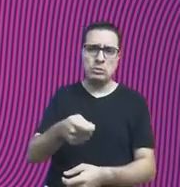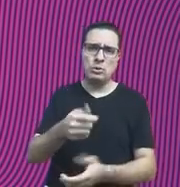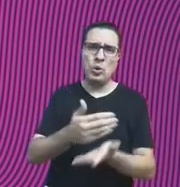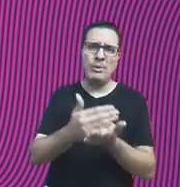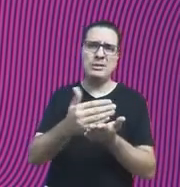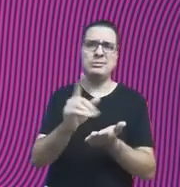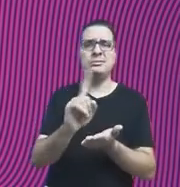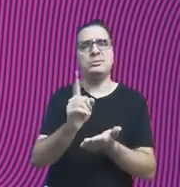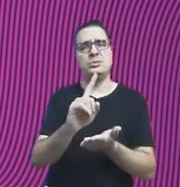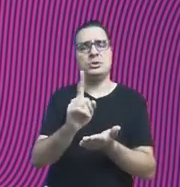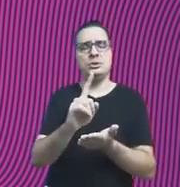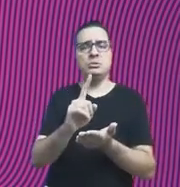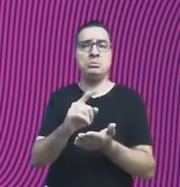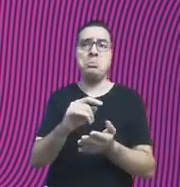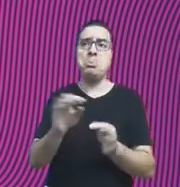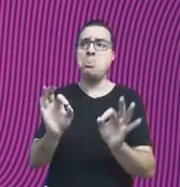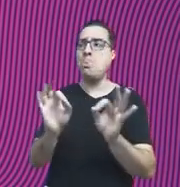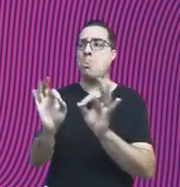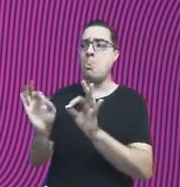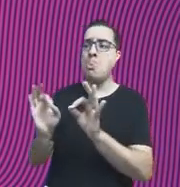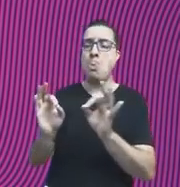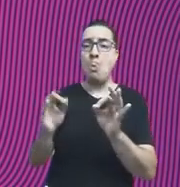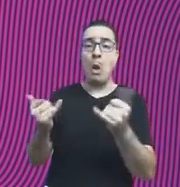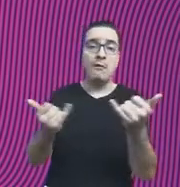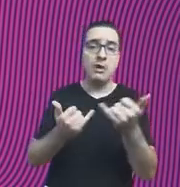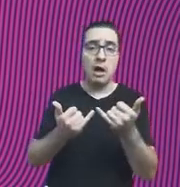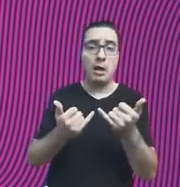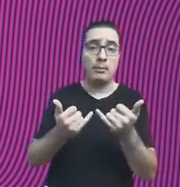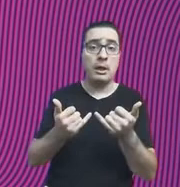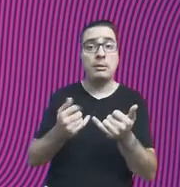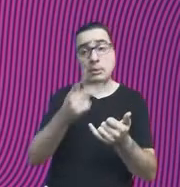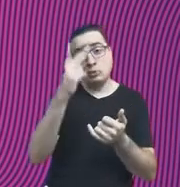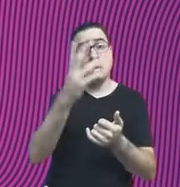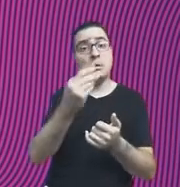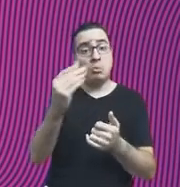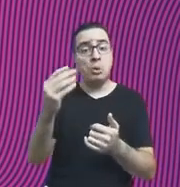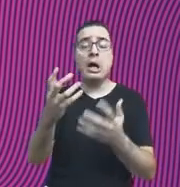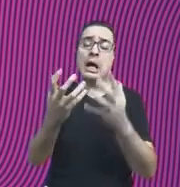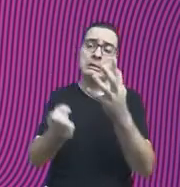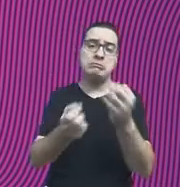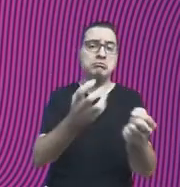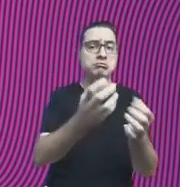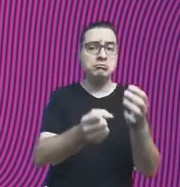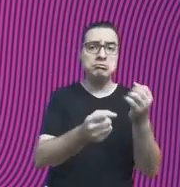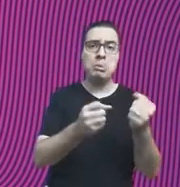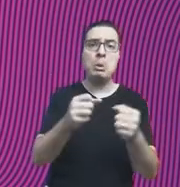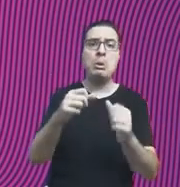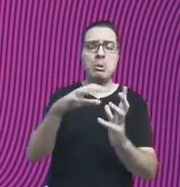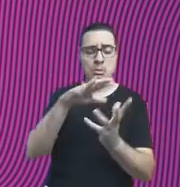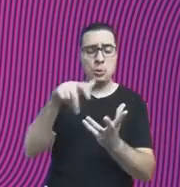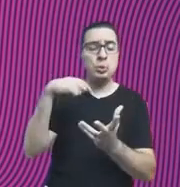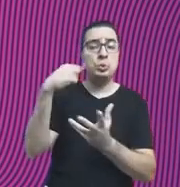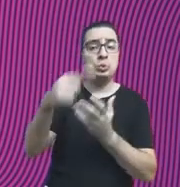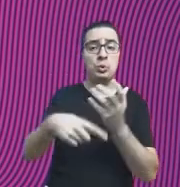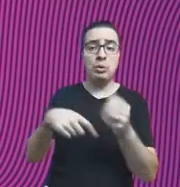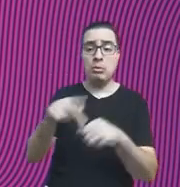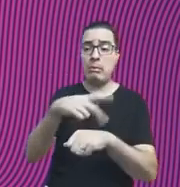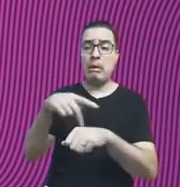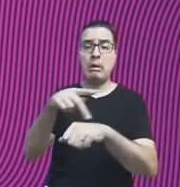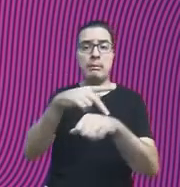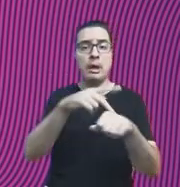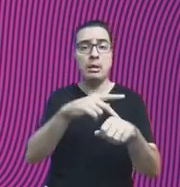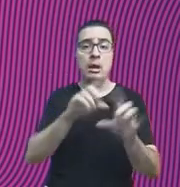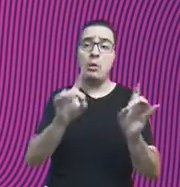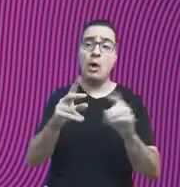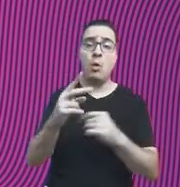nenhuma convergência sobre isso, mas foi uma prática adotada em todos os países e é uma prática de autocuidado. E eu